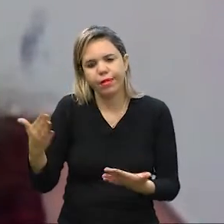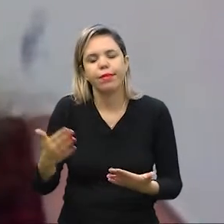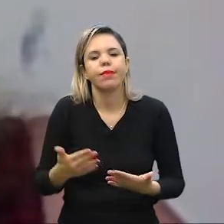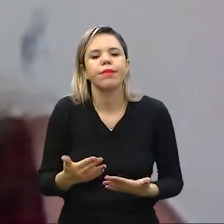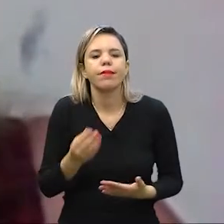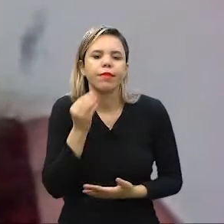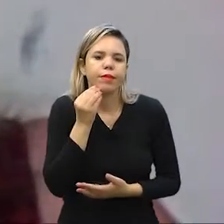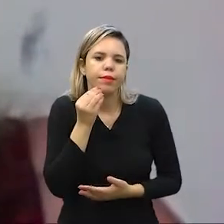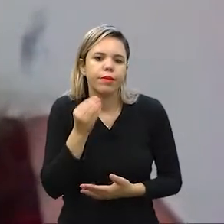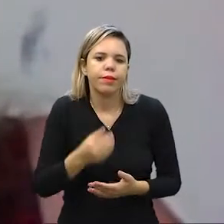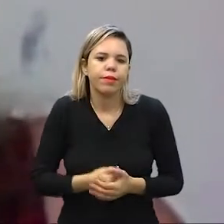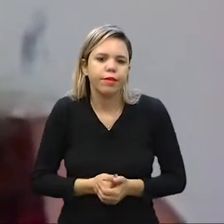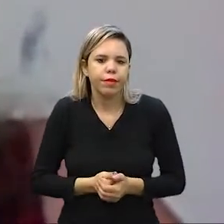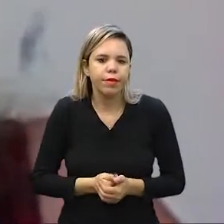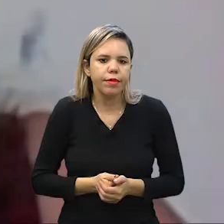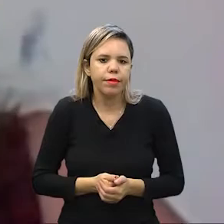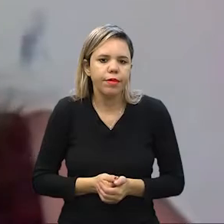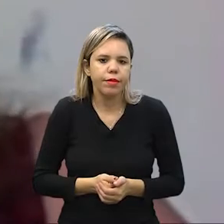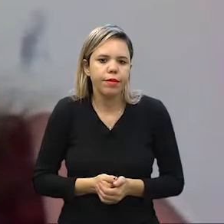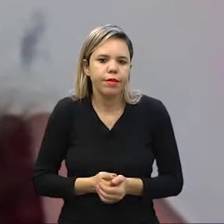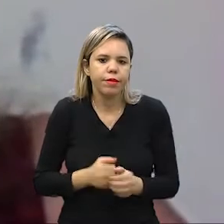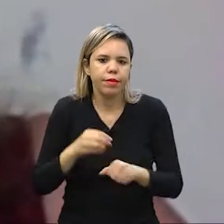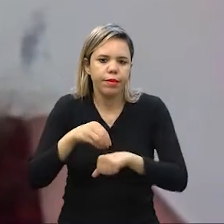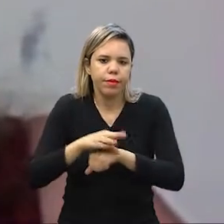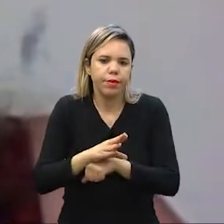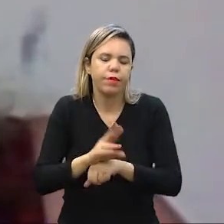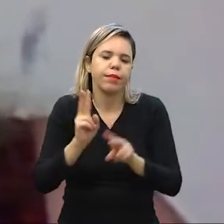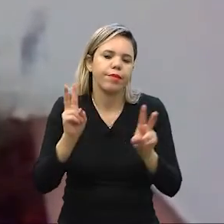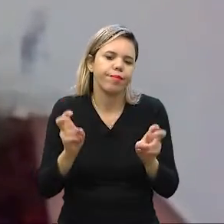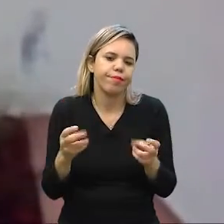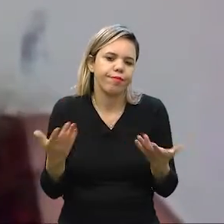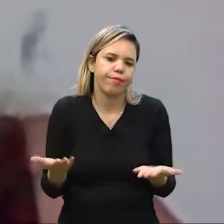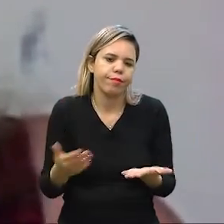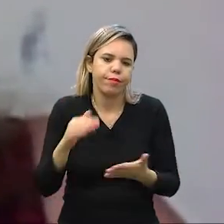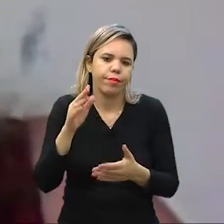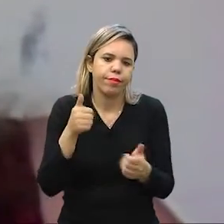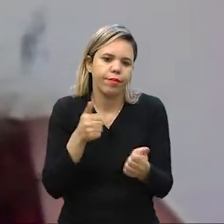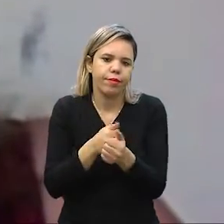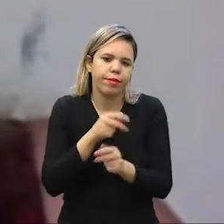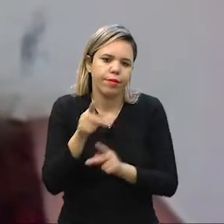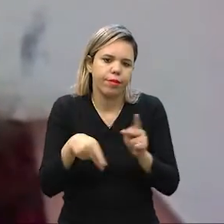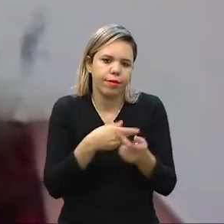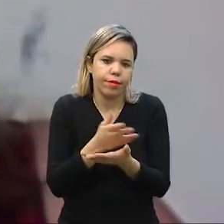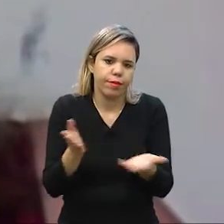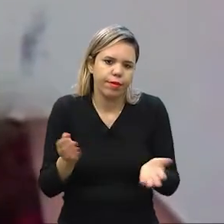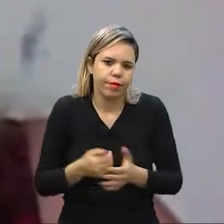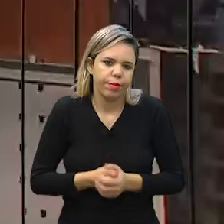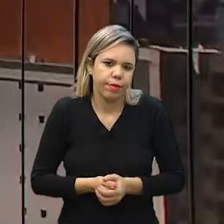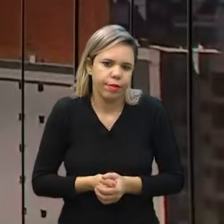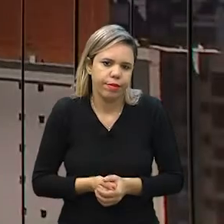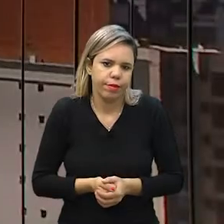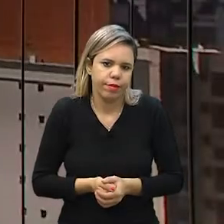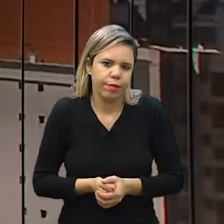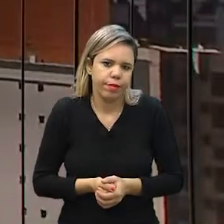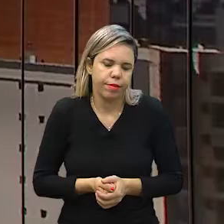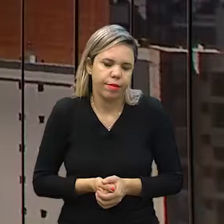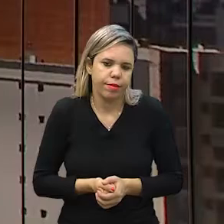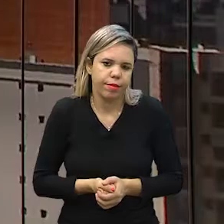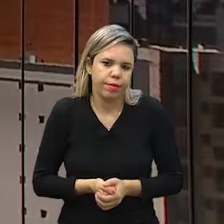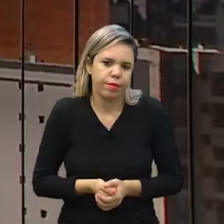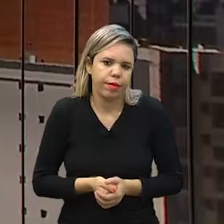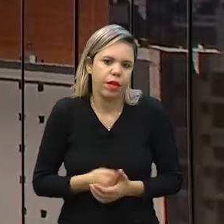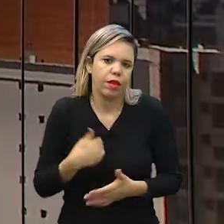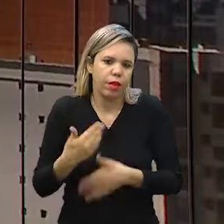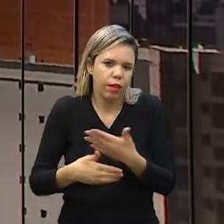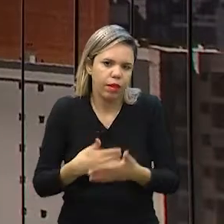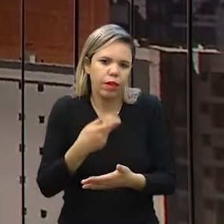agradeço a oportunidade de trazer esse assunto para mais próximo da comunidade. É um assunto que não vem